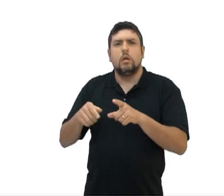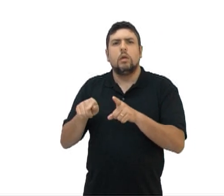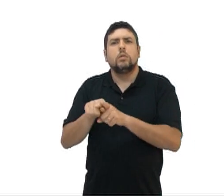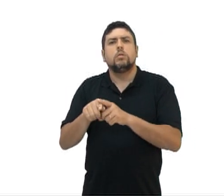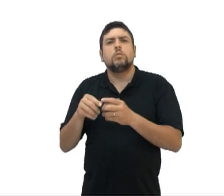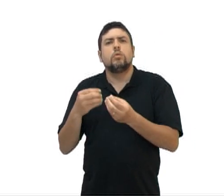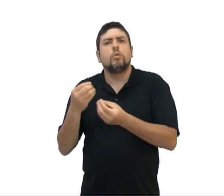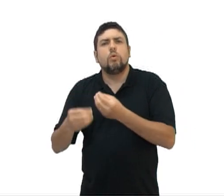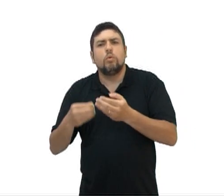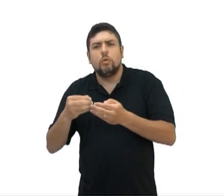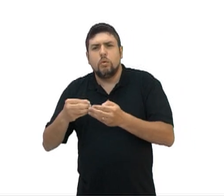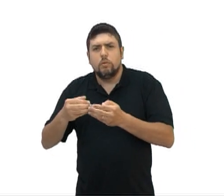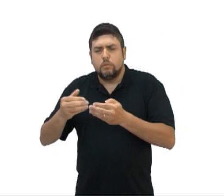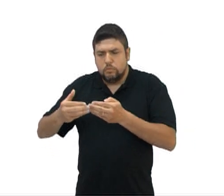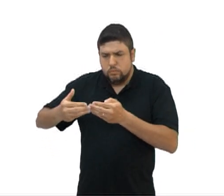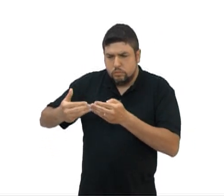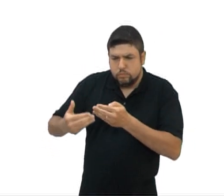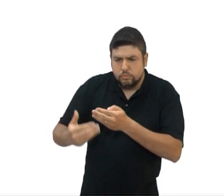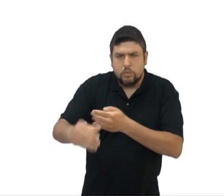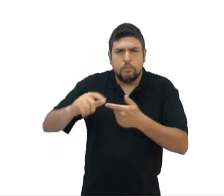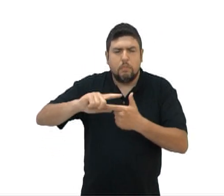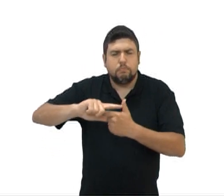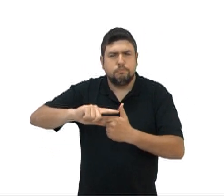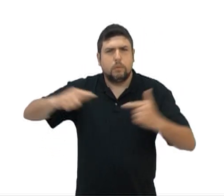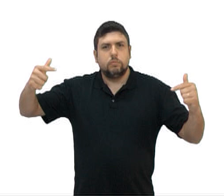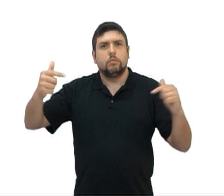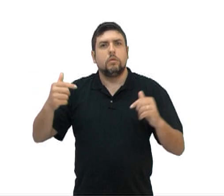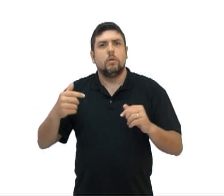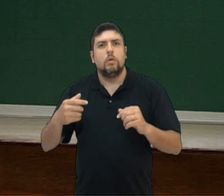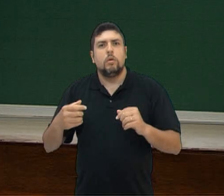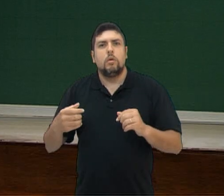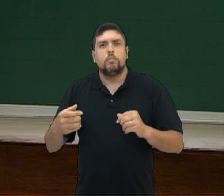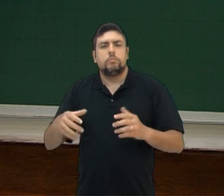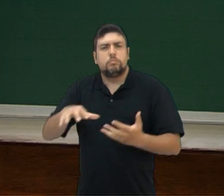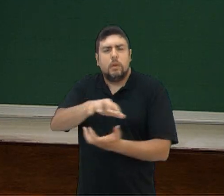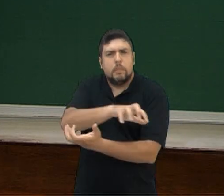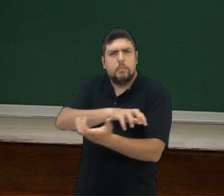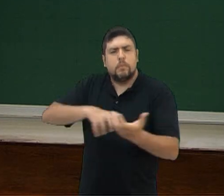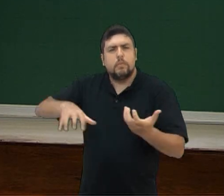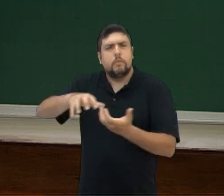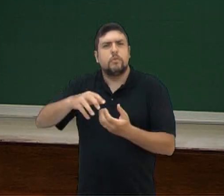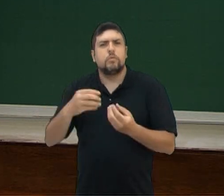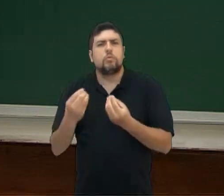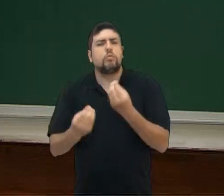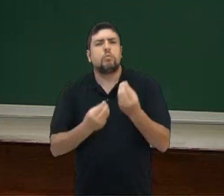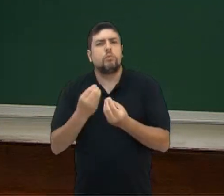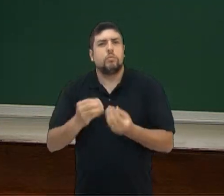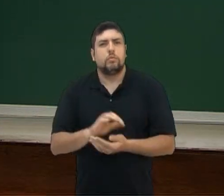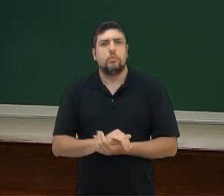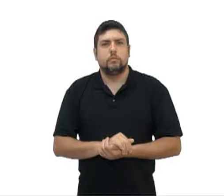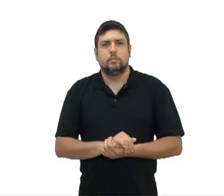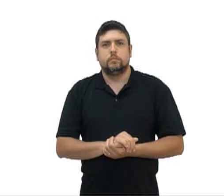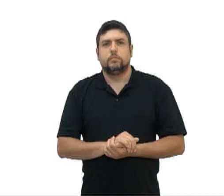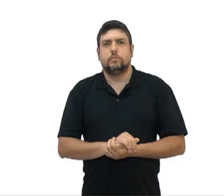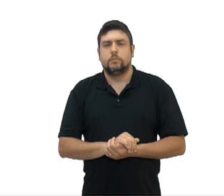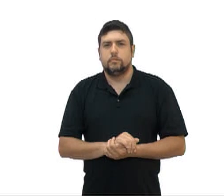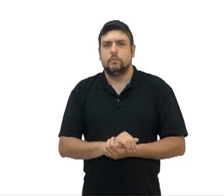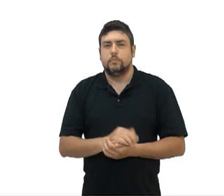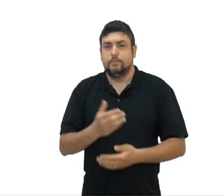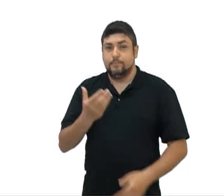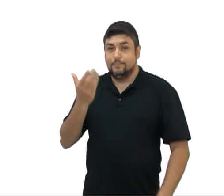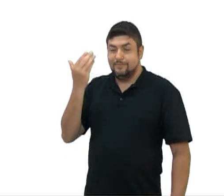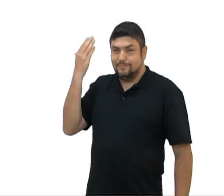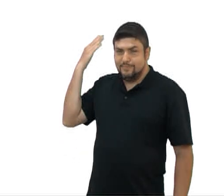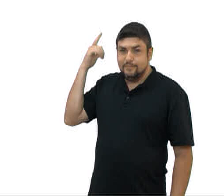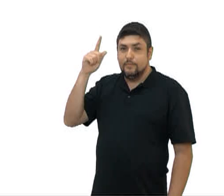que apareceram na modernidade e contribuíram para tal revolução? Veremos. Pois bem, na Grécia